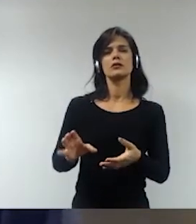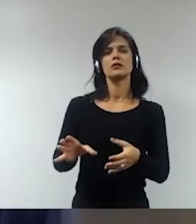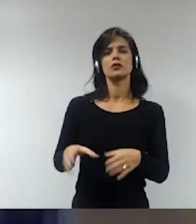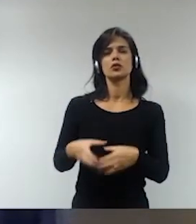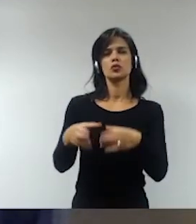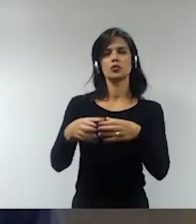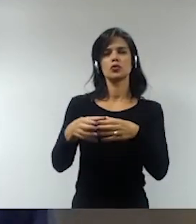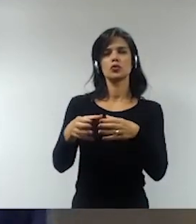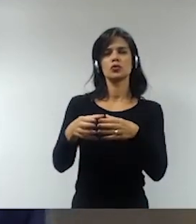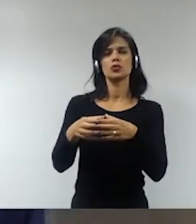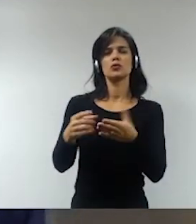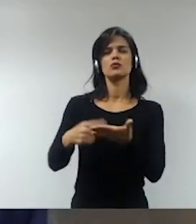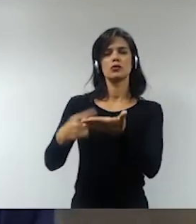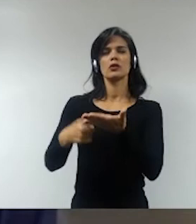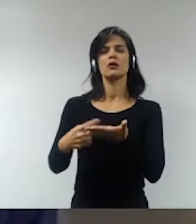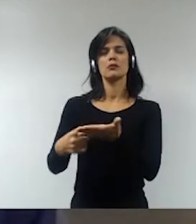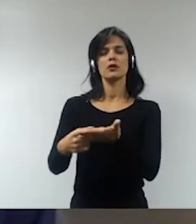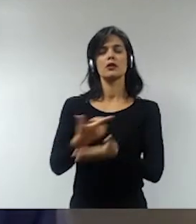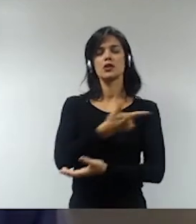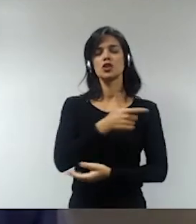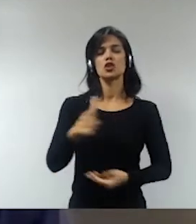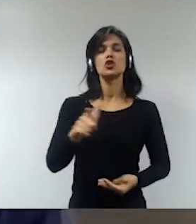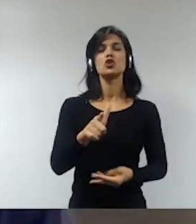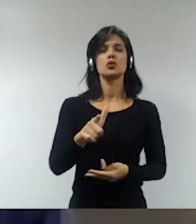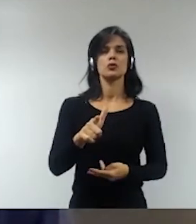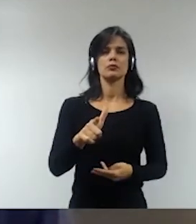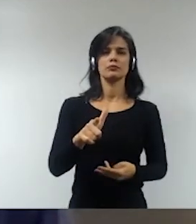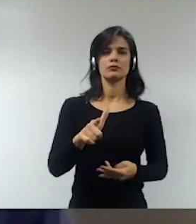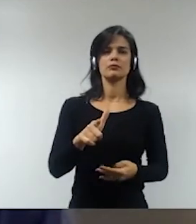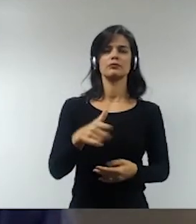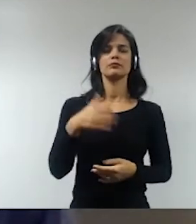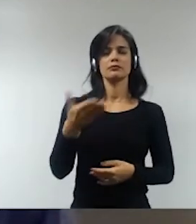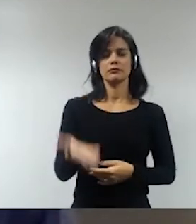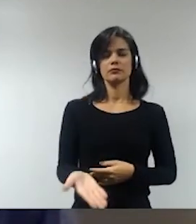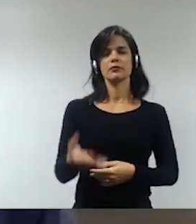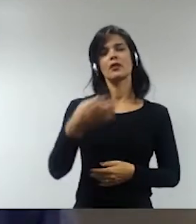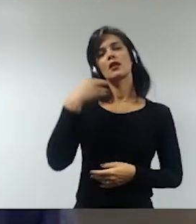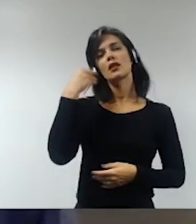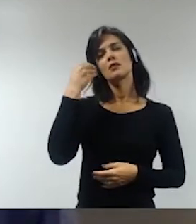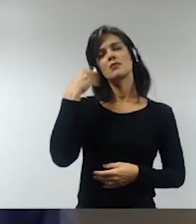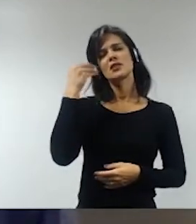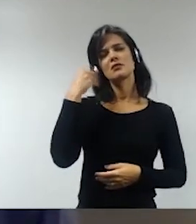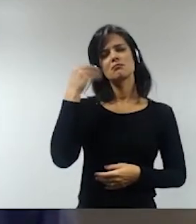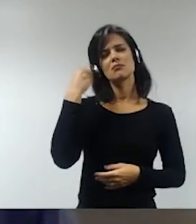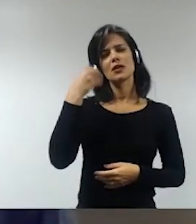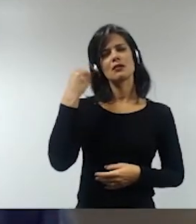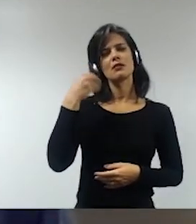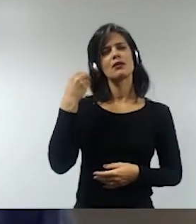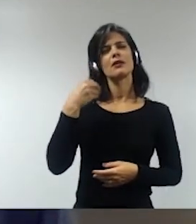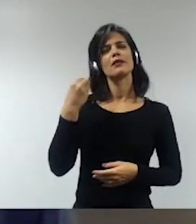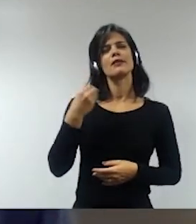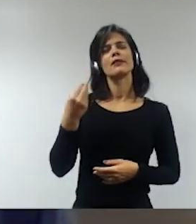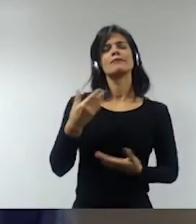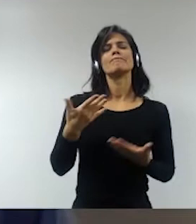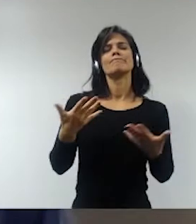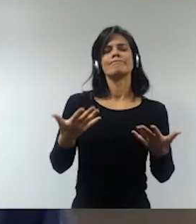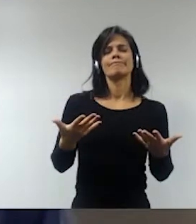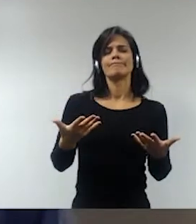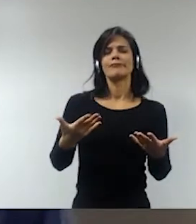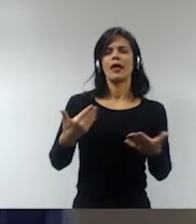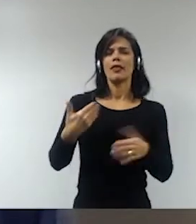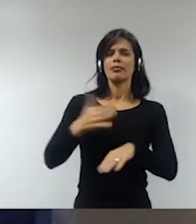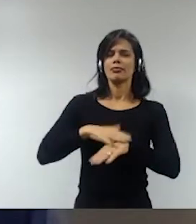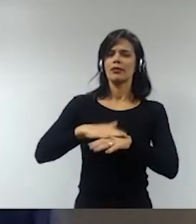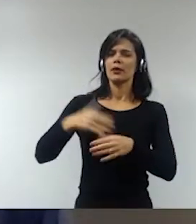outros tantos institutos. Doutora Andréia, portanto, tem uma experiência destacada em disputas empresariais e questões relativas